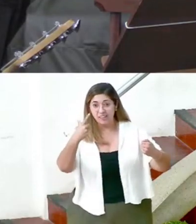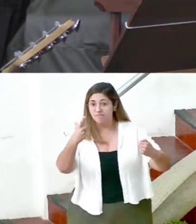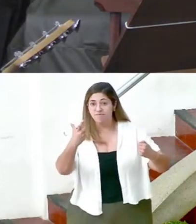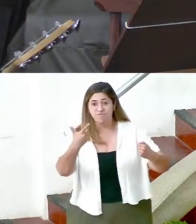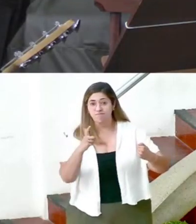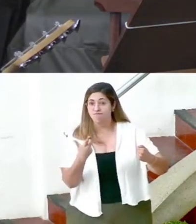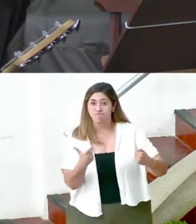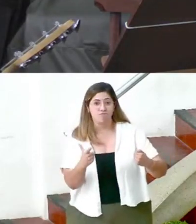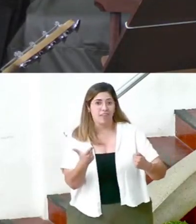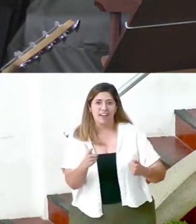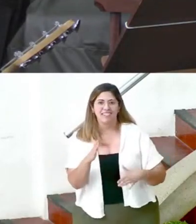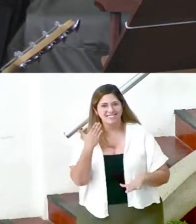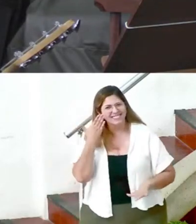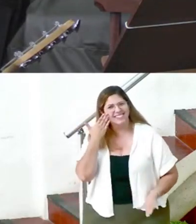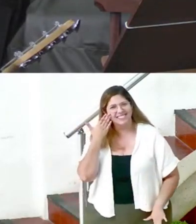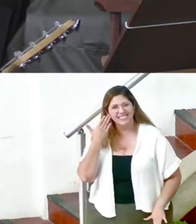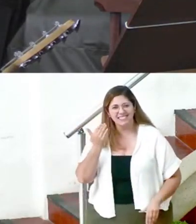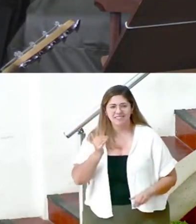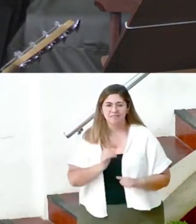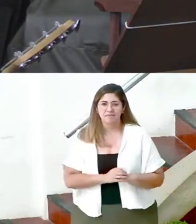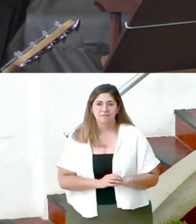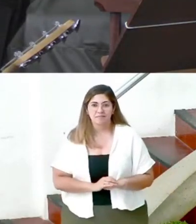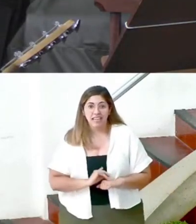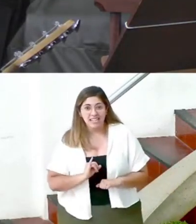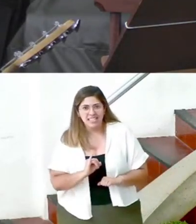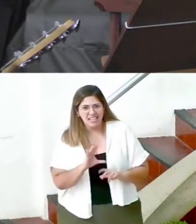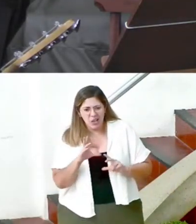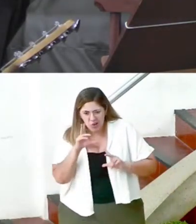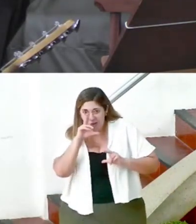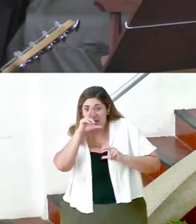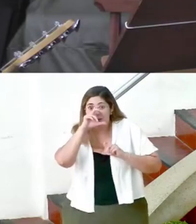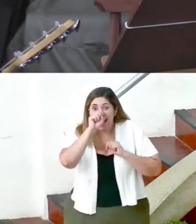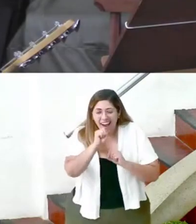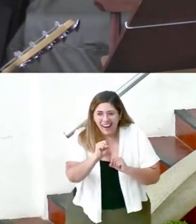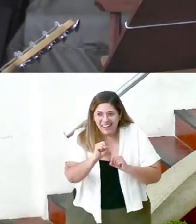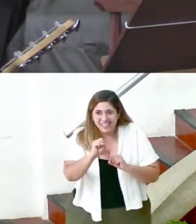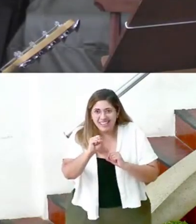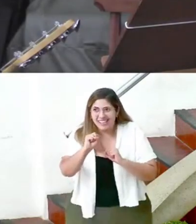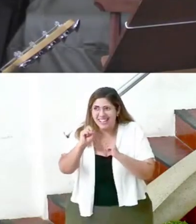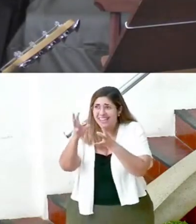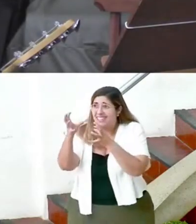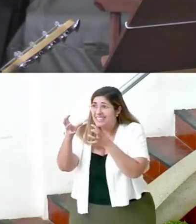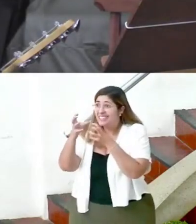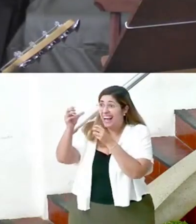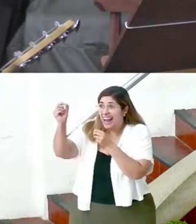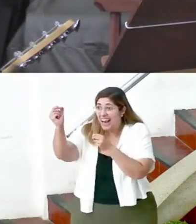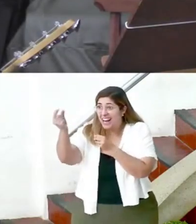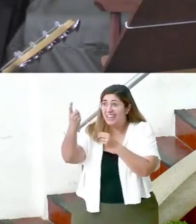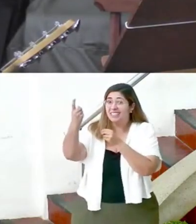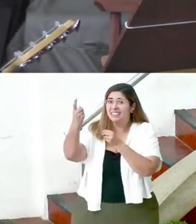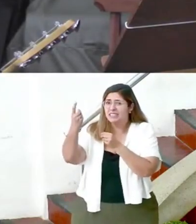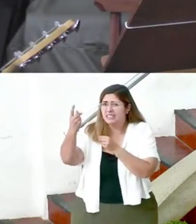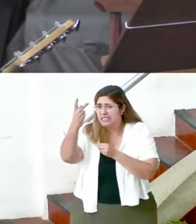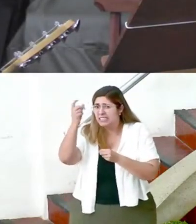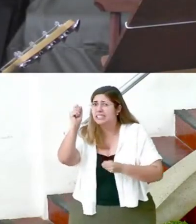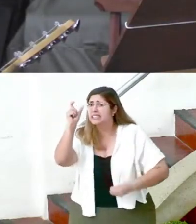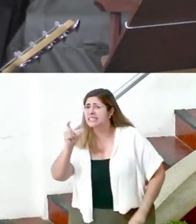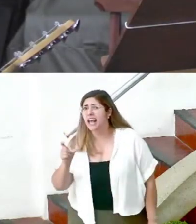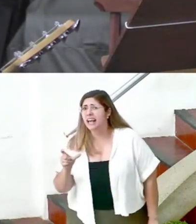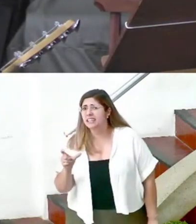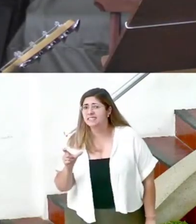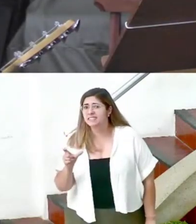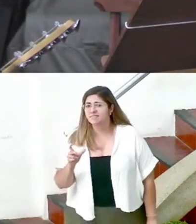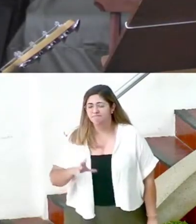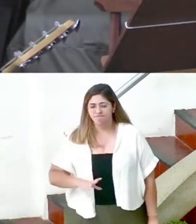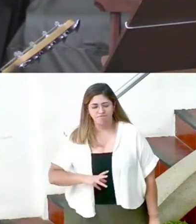Quem abre a janela? Quem tem força para atrair a luz, esse poder de luz? Quem? Os orgulhosos